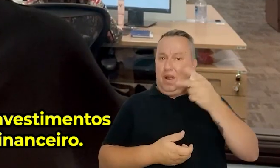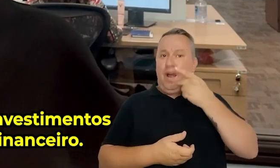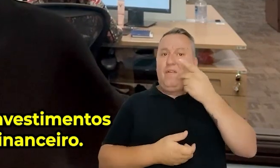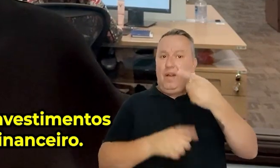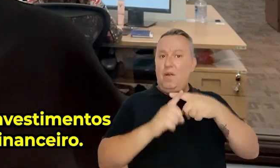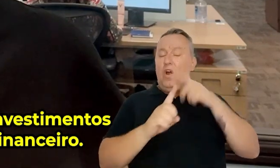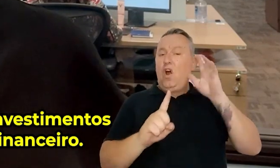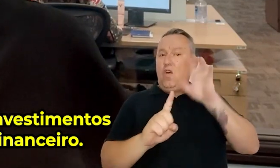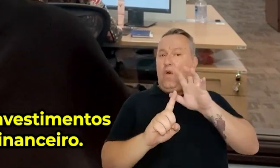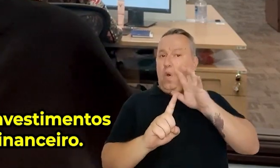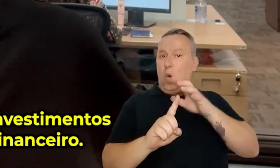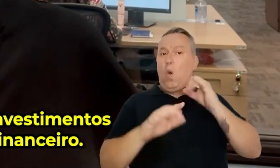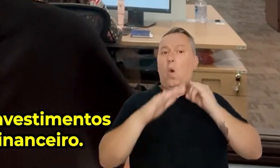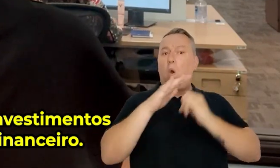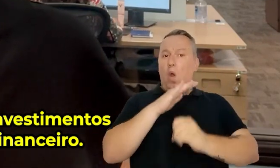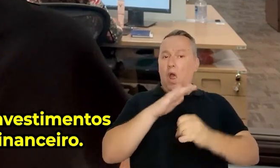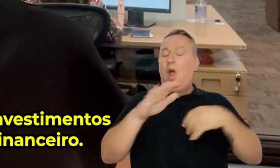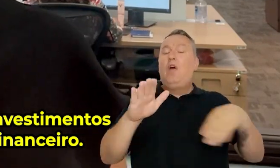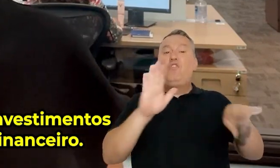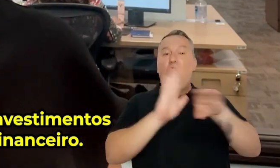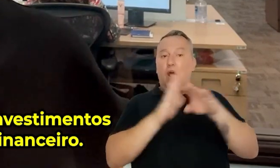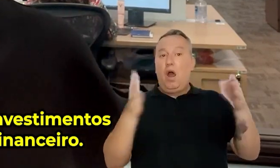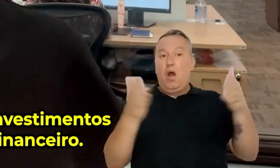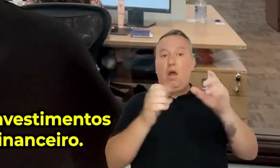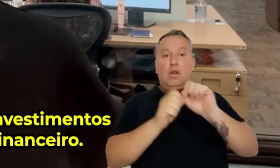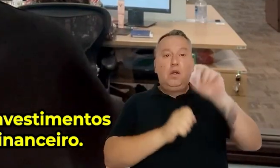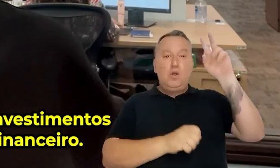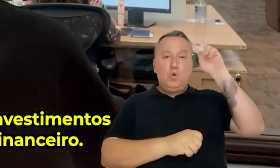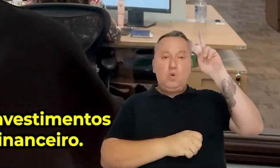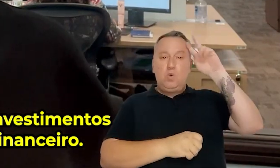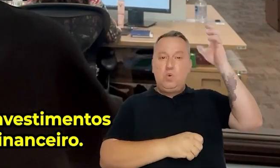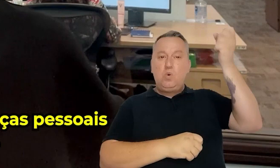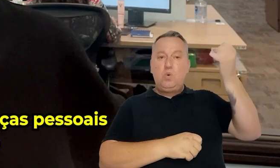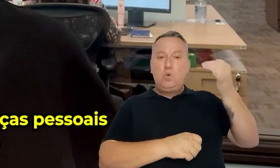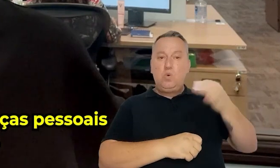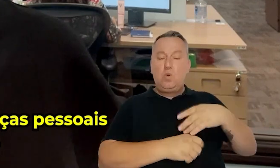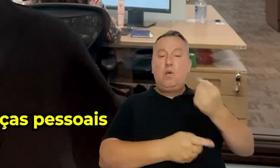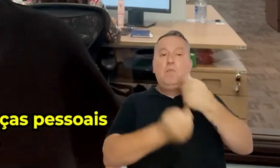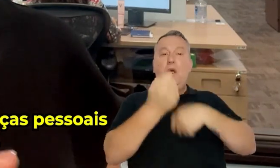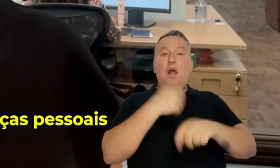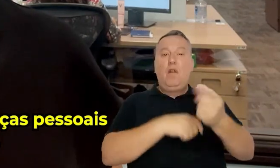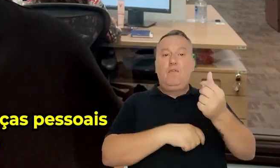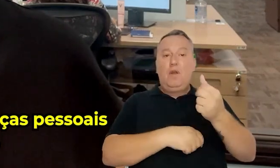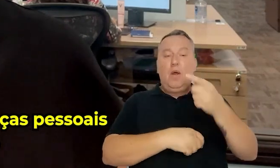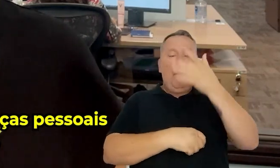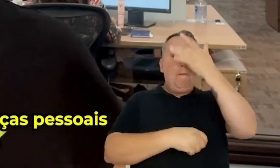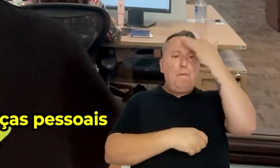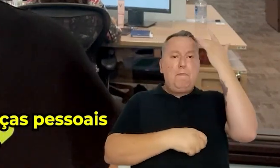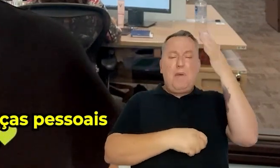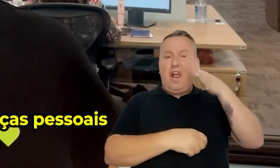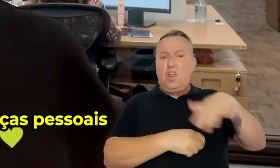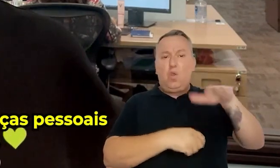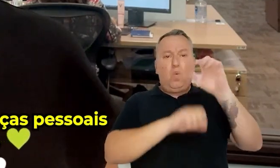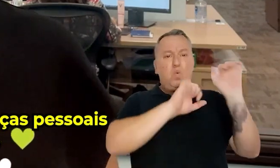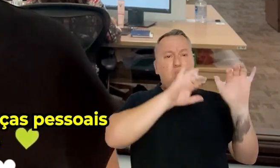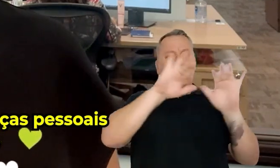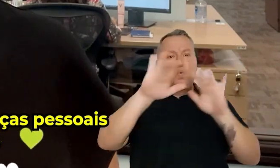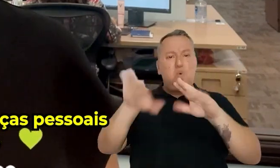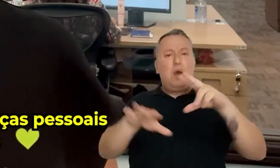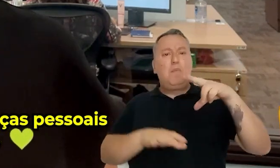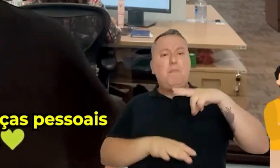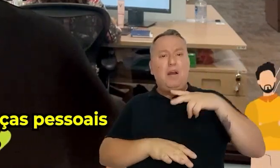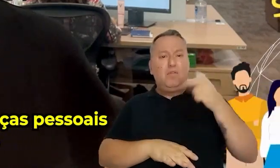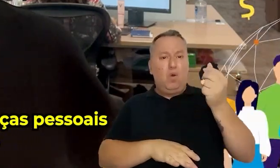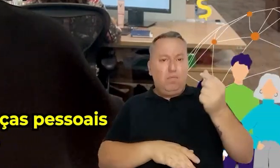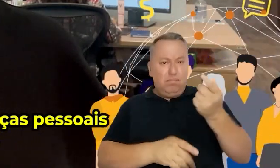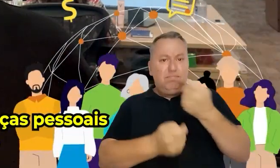navegar. Os influenciadores de investimentos vieram para fazer história no mercado financeiro. Eles arrastam multidões falando de finanças pessoais e